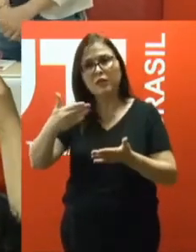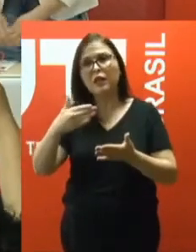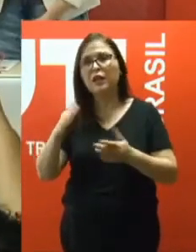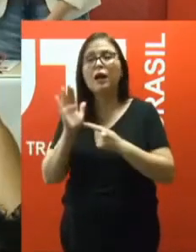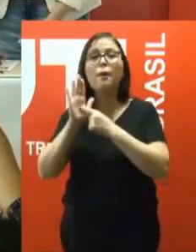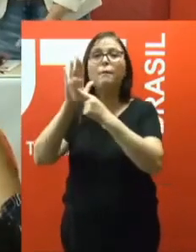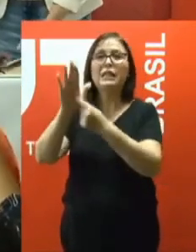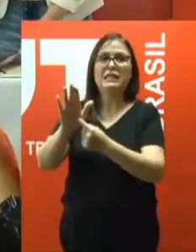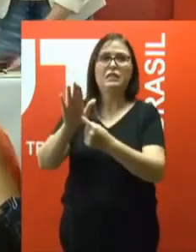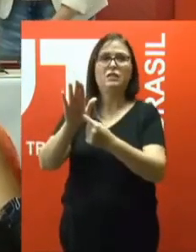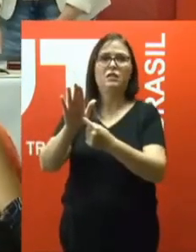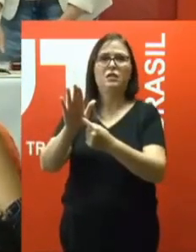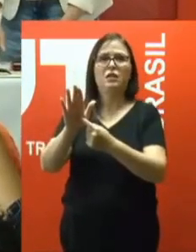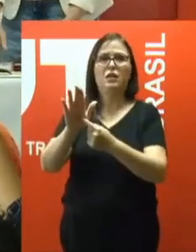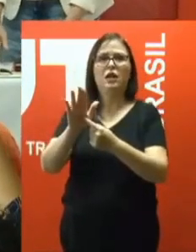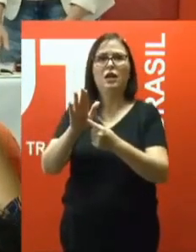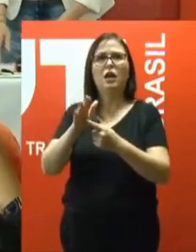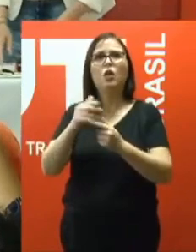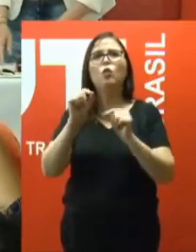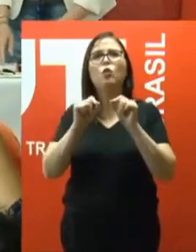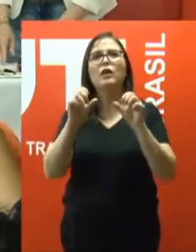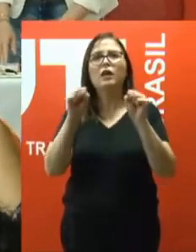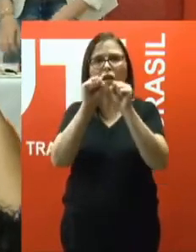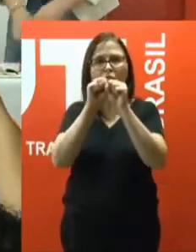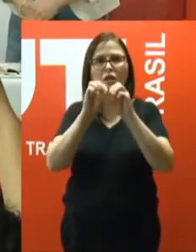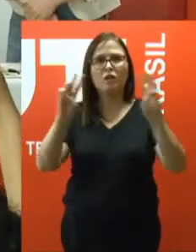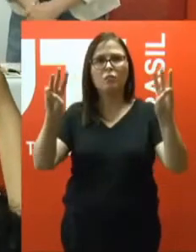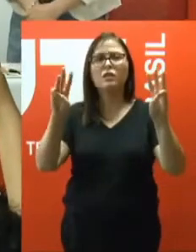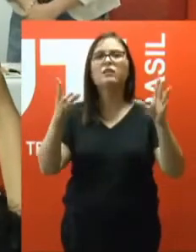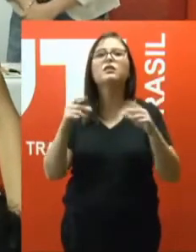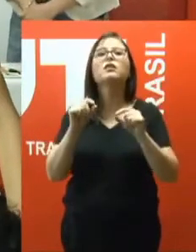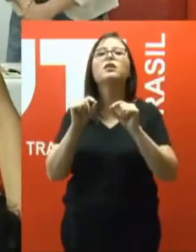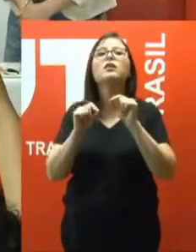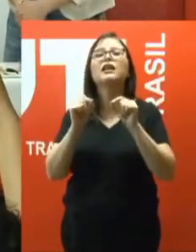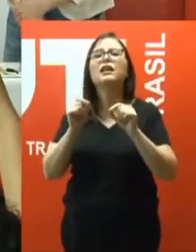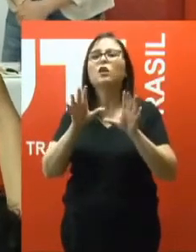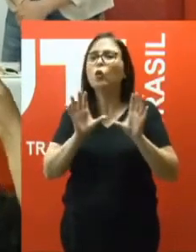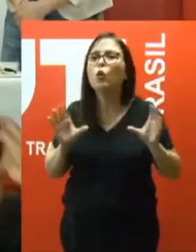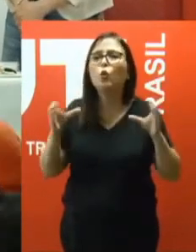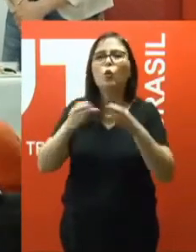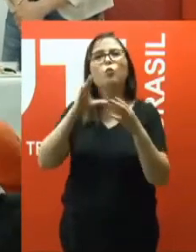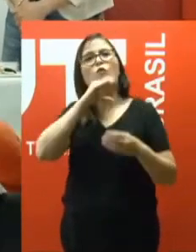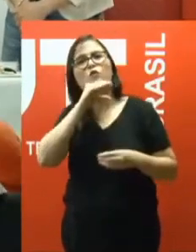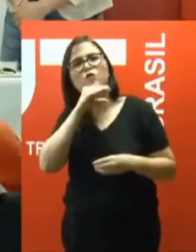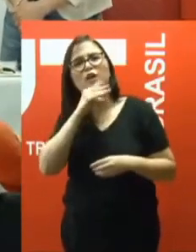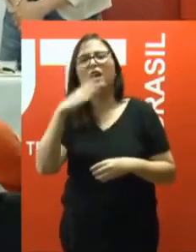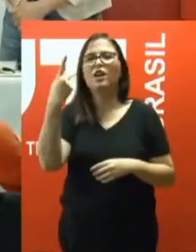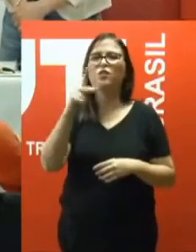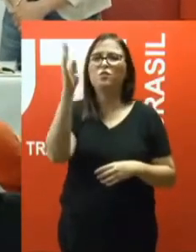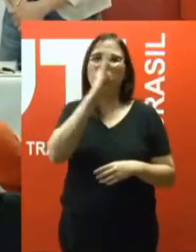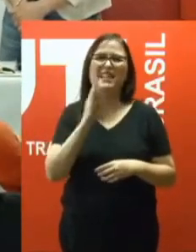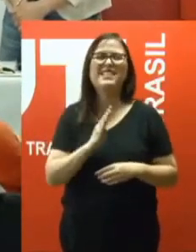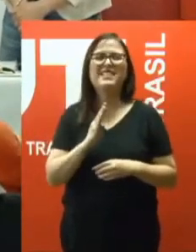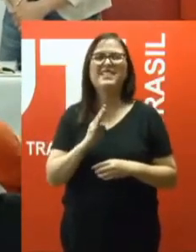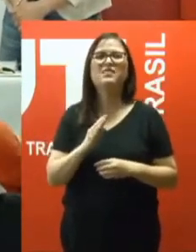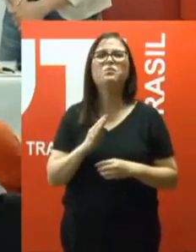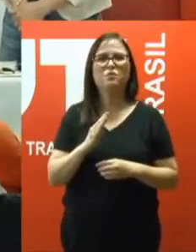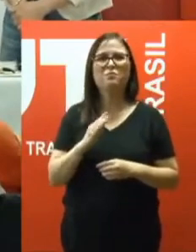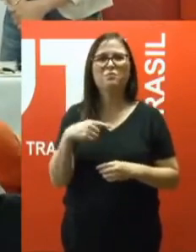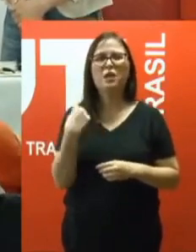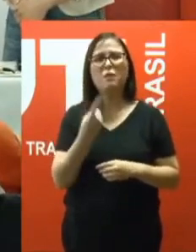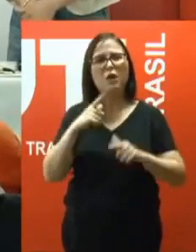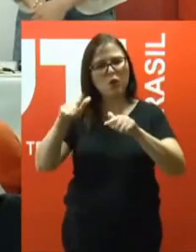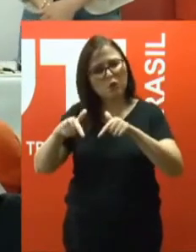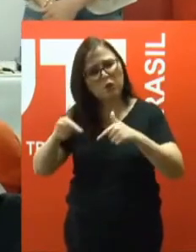apresentar a famosa plataforma unificada da classe operária brasileira, sabe? Para que a gente possa, então, fazer